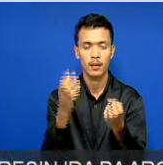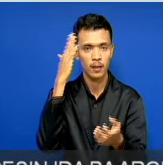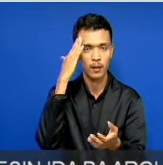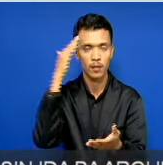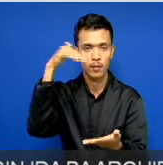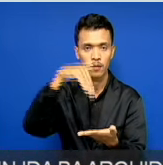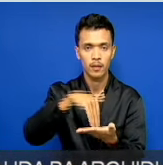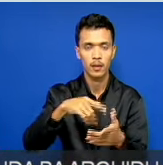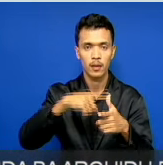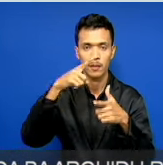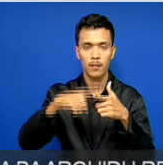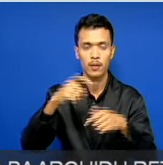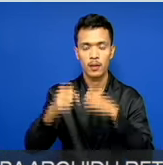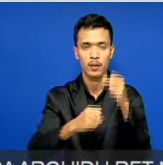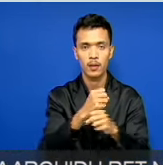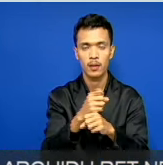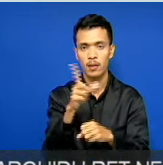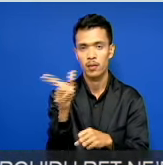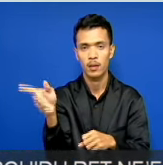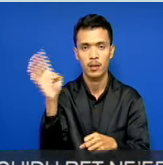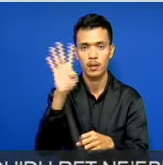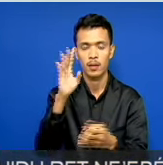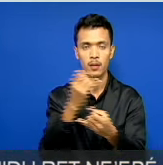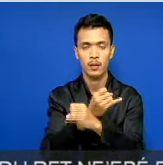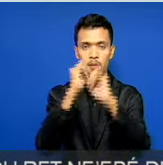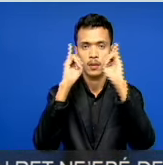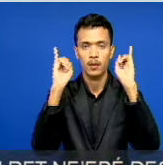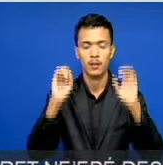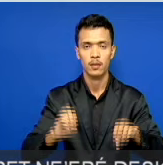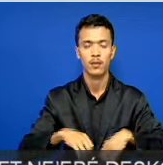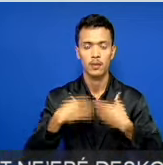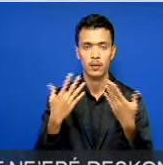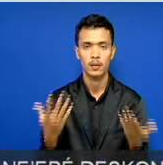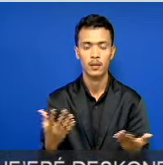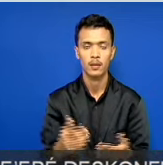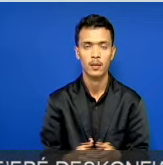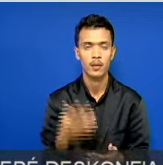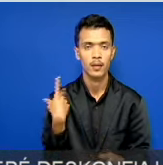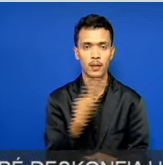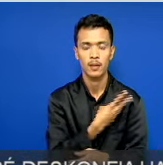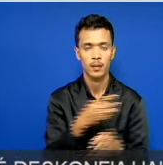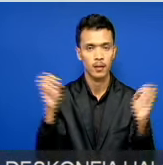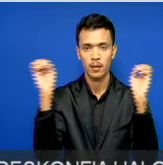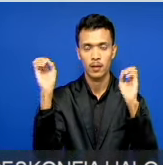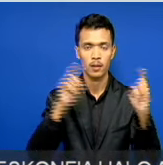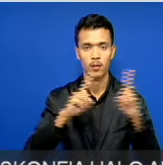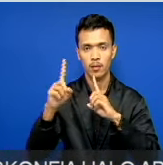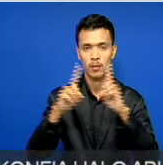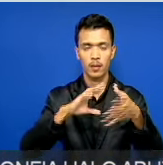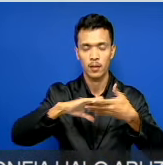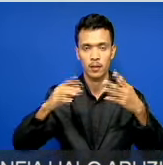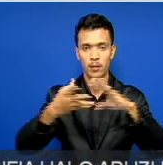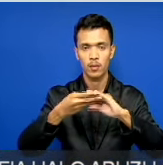Ruanulu Resingat, Itaúcunha, condição Itania Uinsa. Então, está lá colhia a história, mas bem, está colhia,